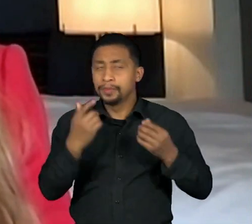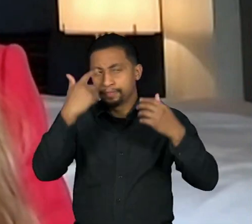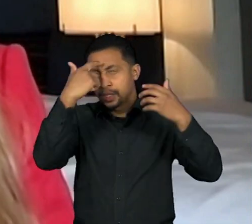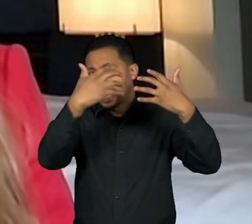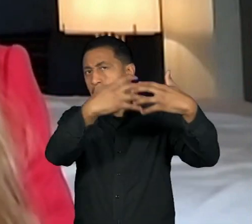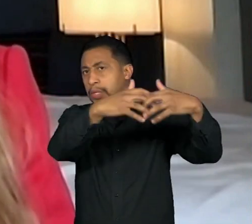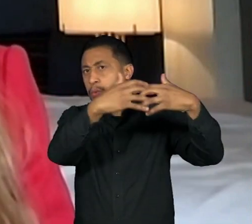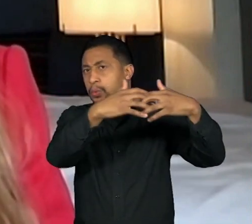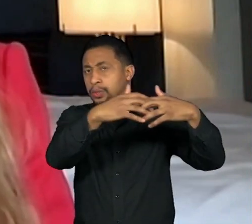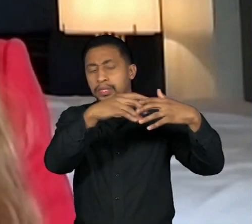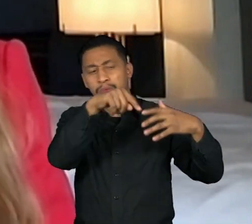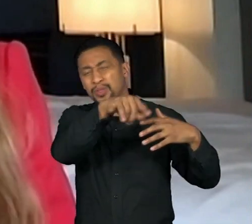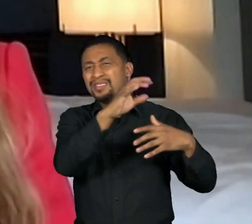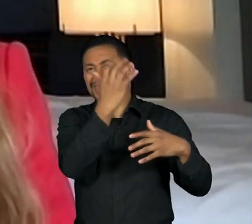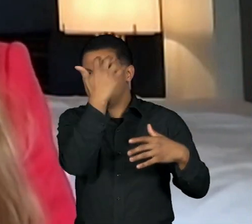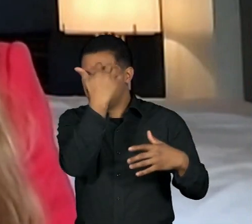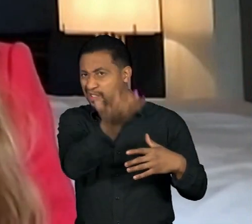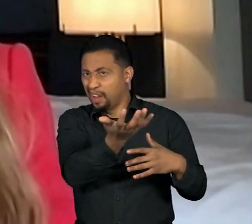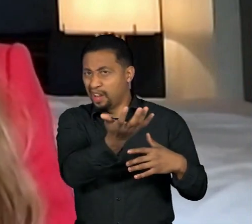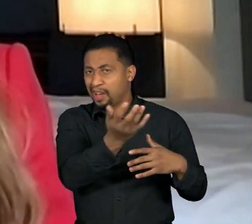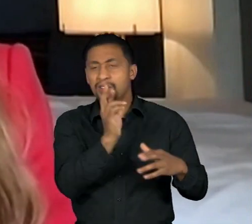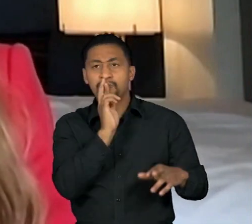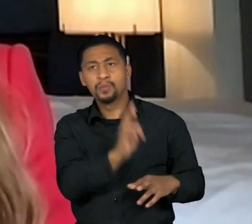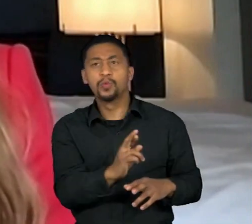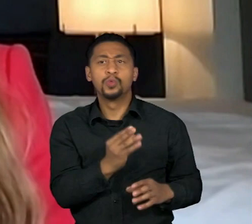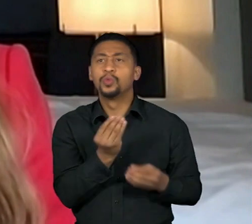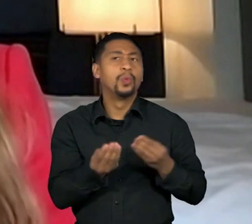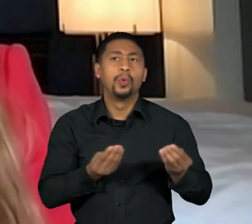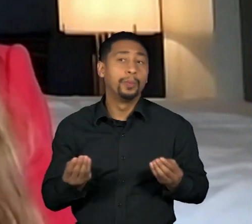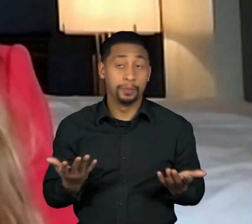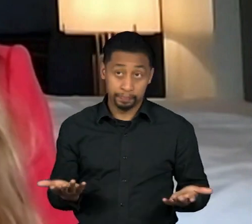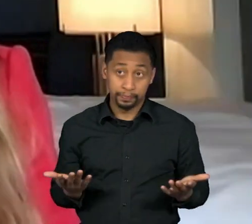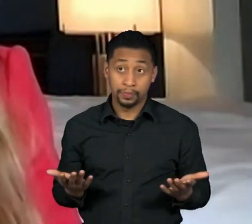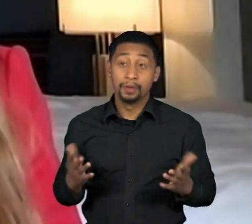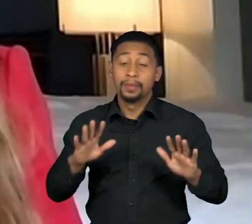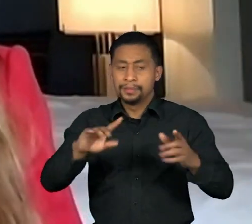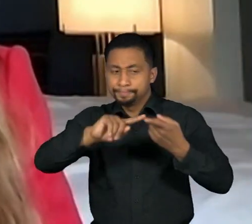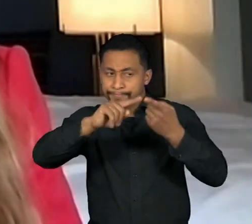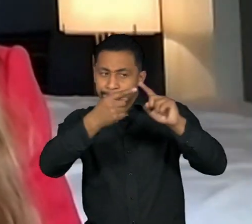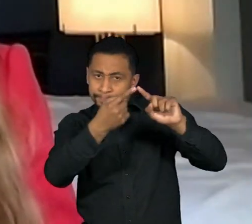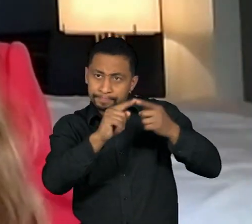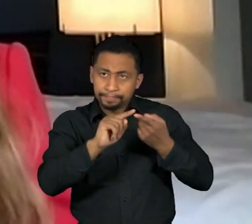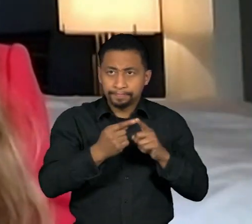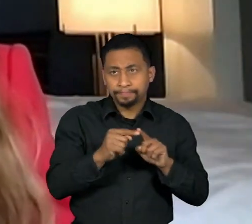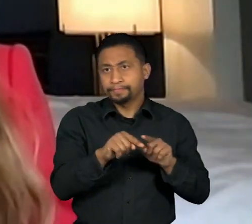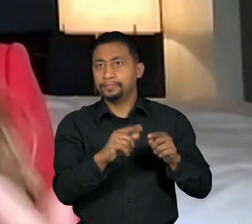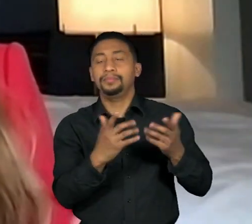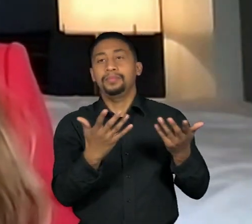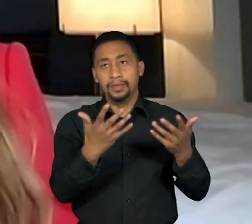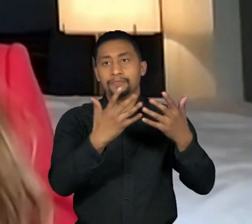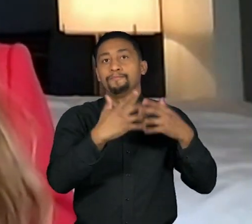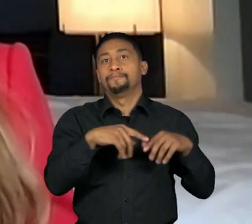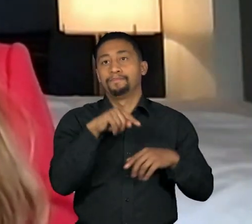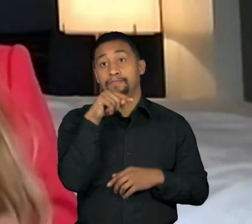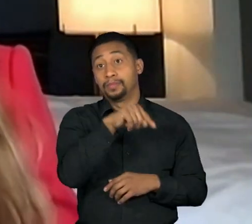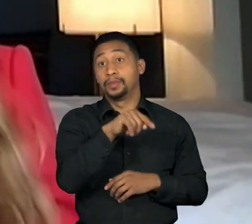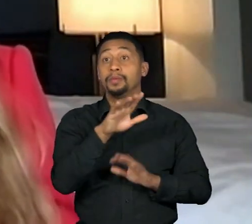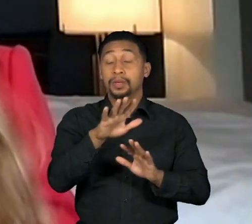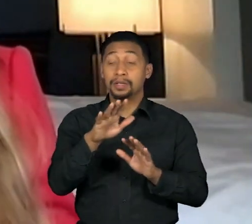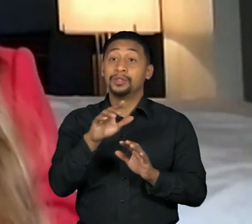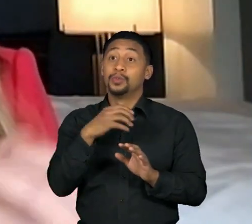determinadas respostas. Claro que nessas redes neurais mais elaboradas,